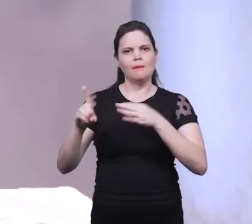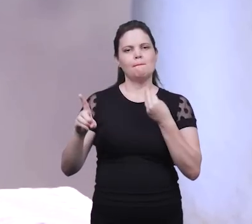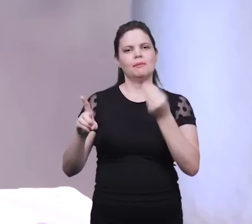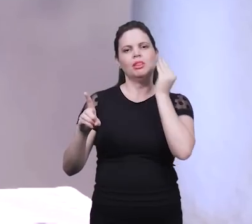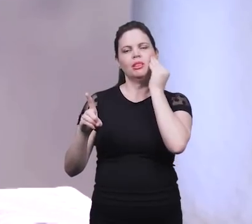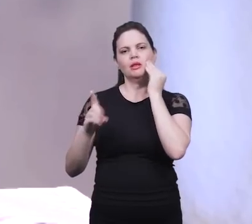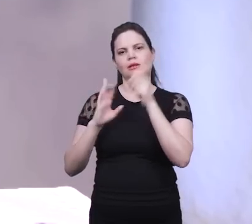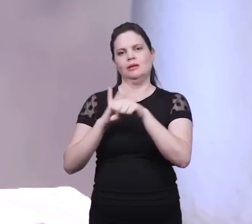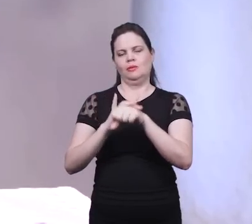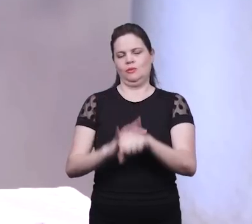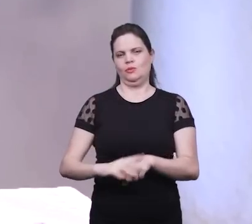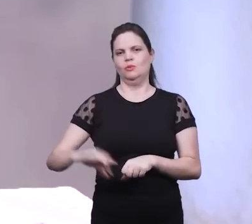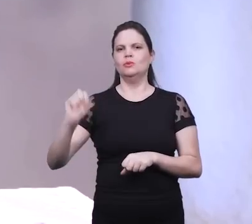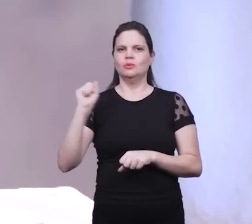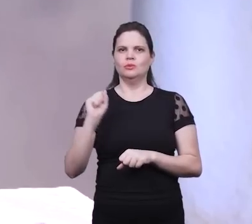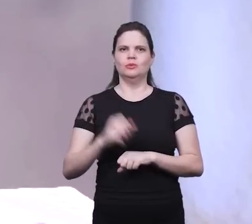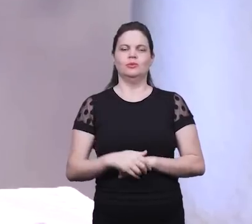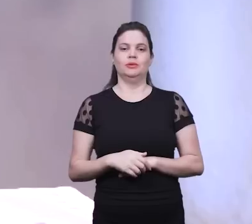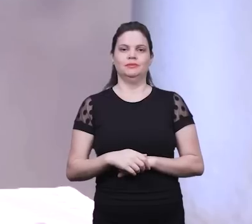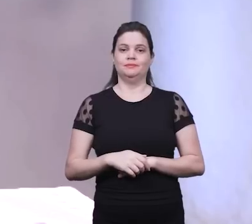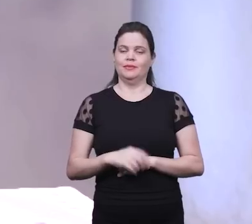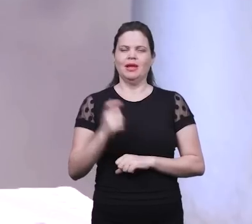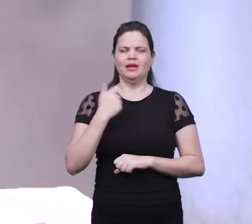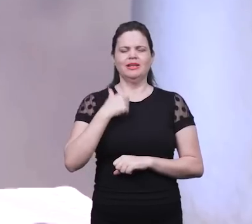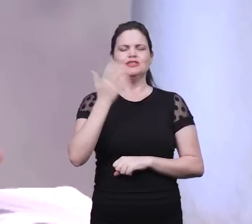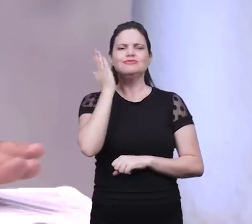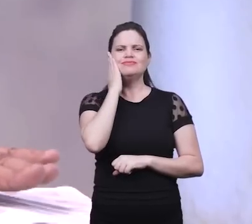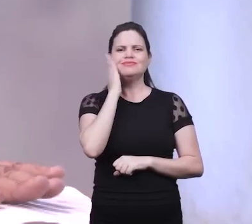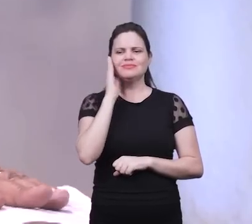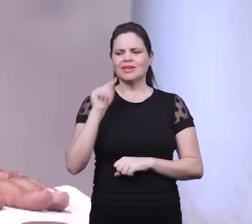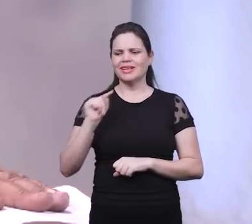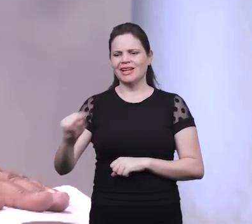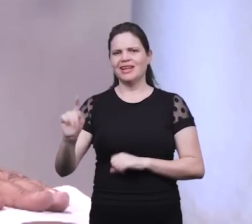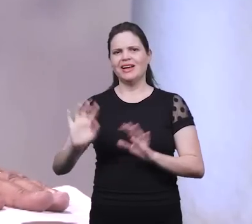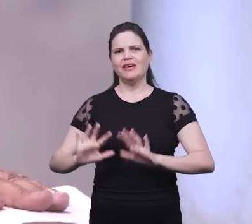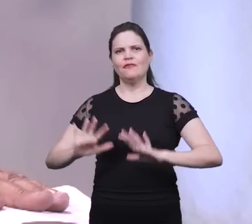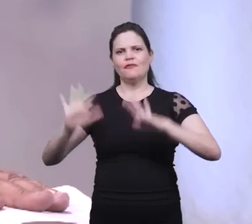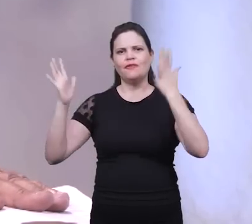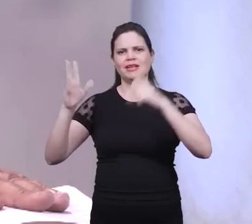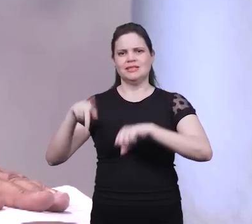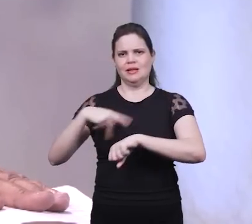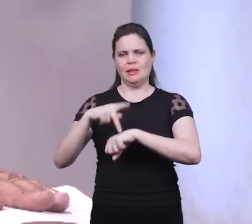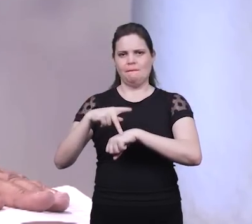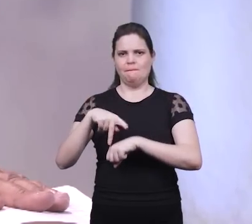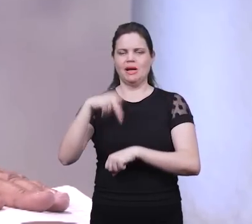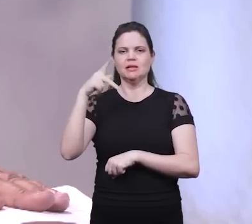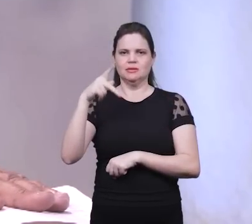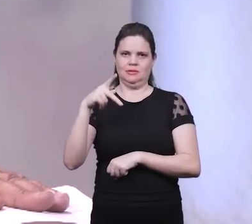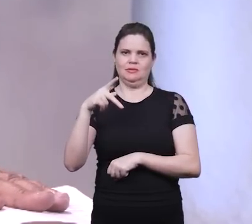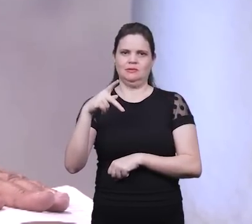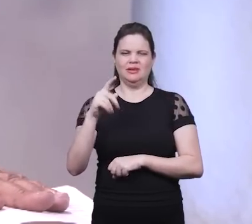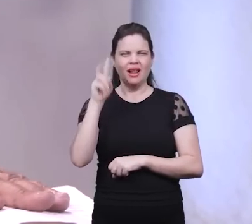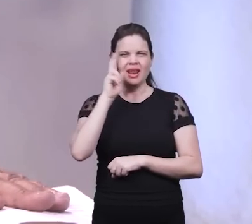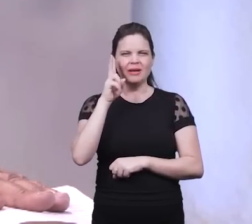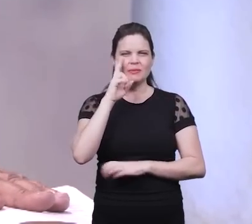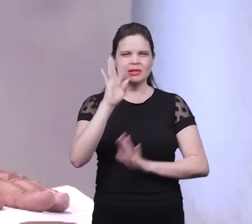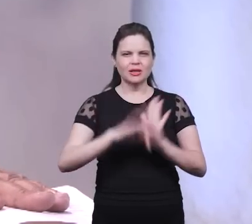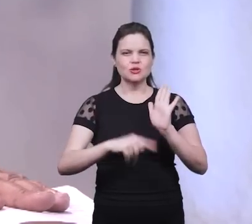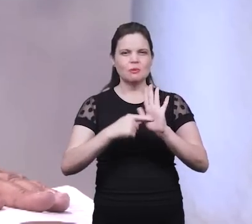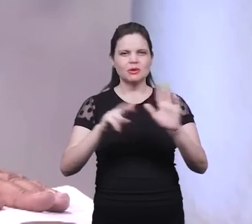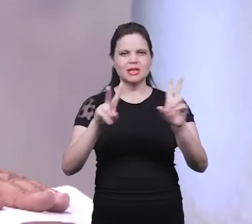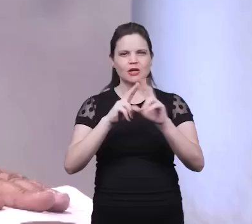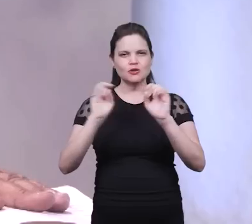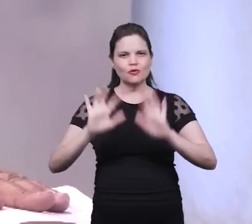muitos entendem que essa festa ali era a festa da Páscoa, porque embora não fale o texto, mas era a festa da Páscoa, em que as pessoas estavam